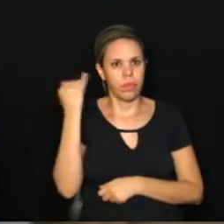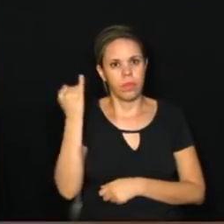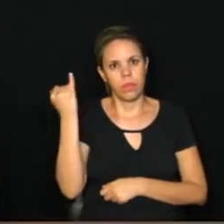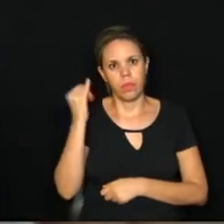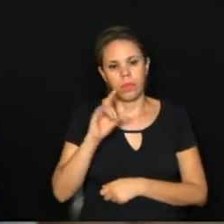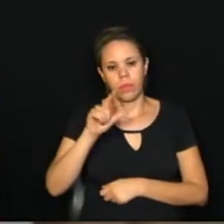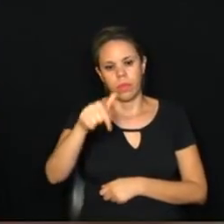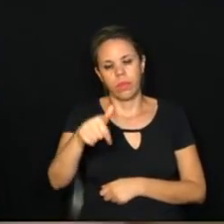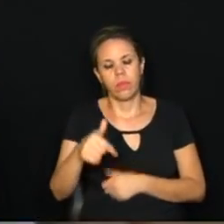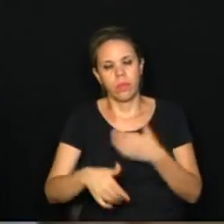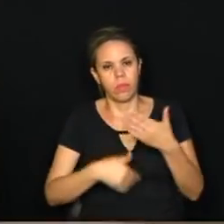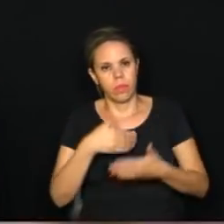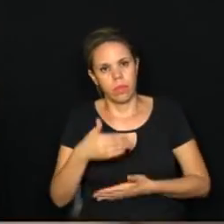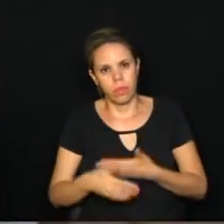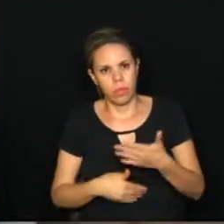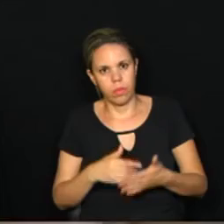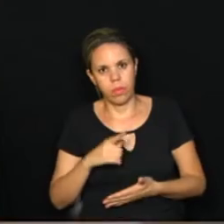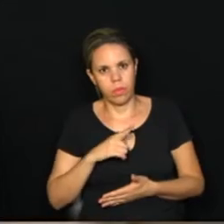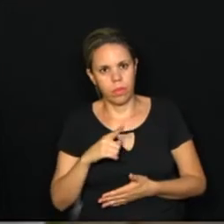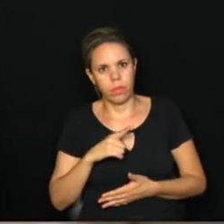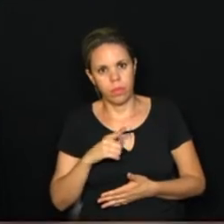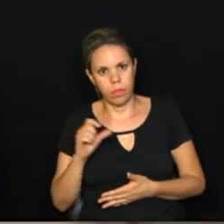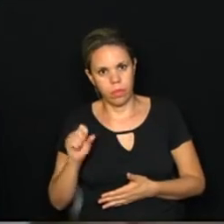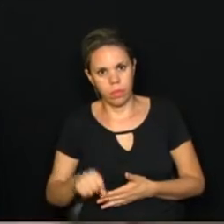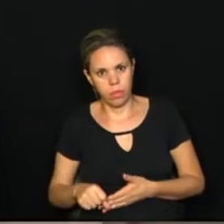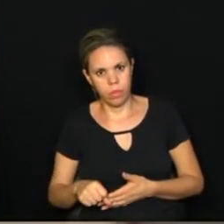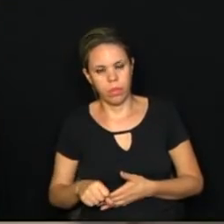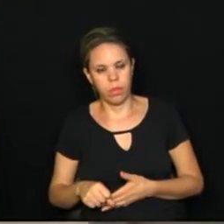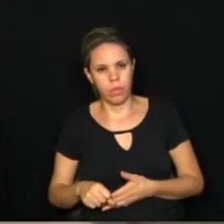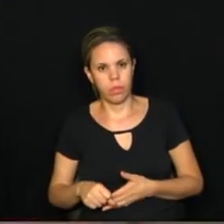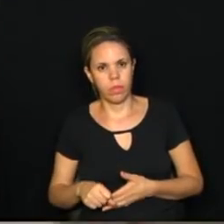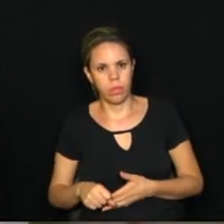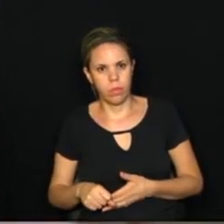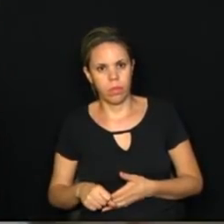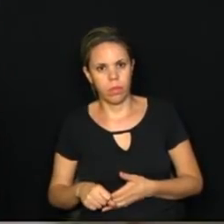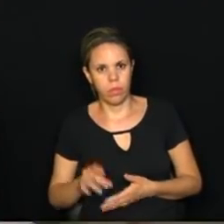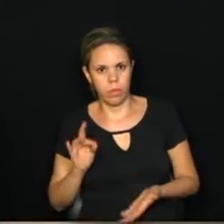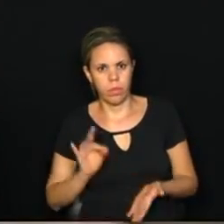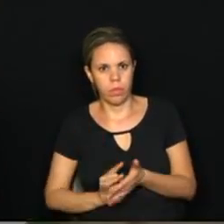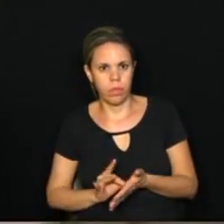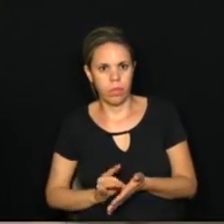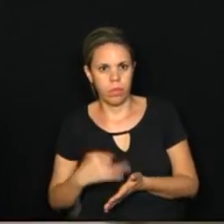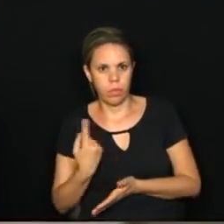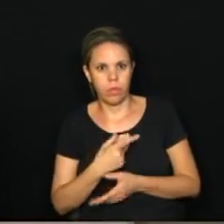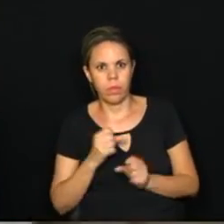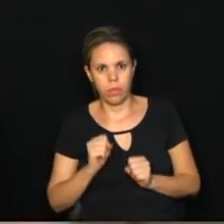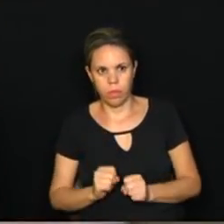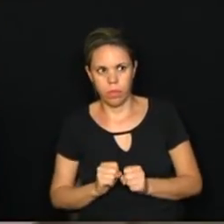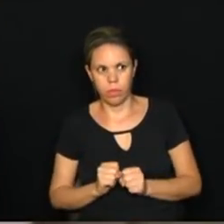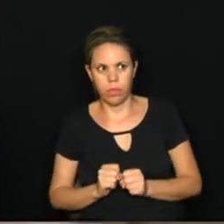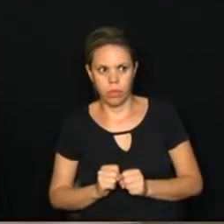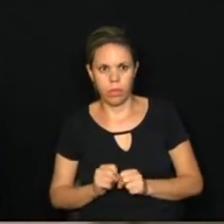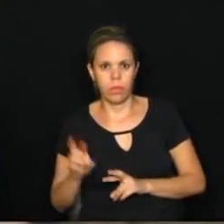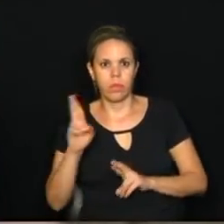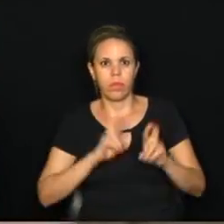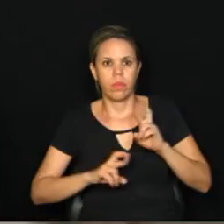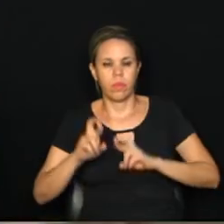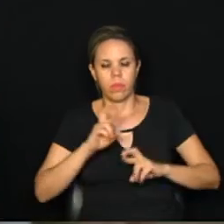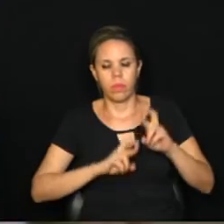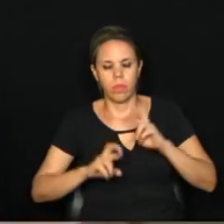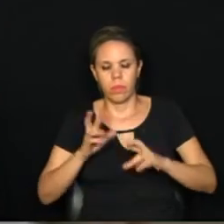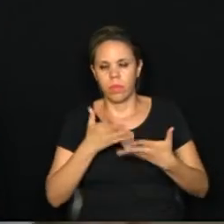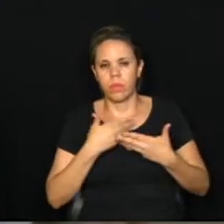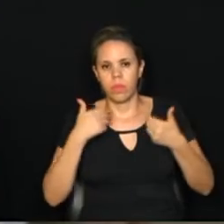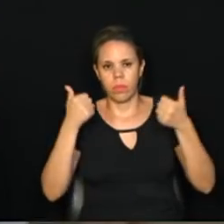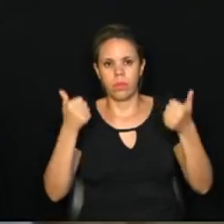após esse processo que a gente tenha então indicadores, né, sobre a efetividade para que a gente possa ir monitorando, inclusive